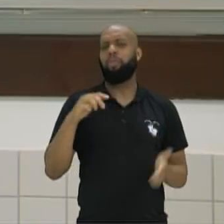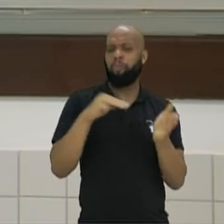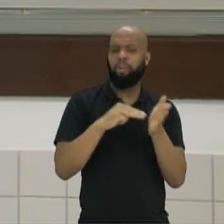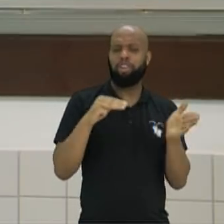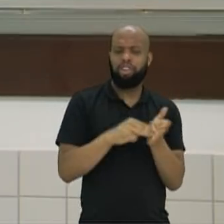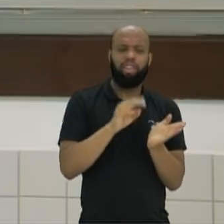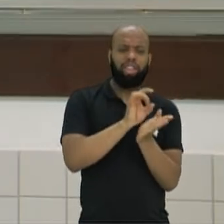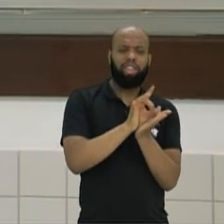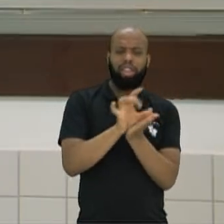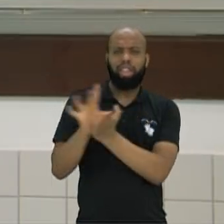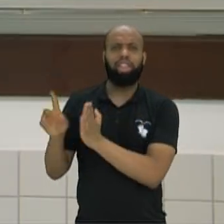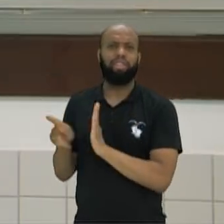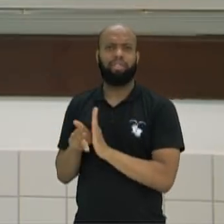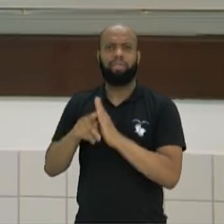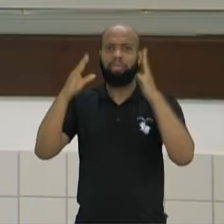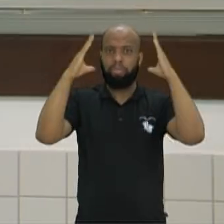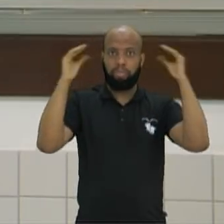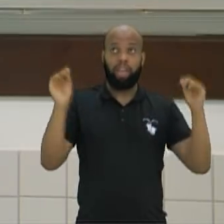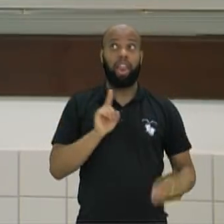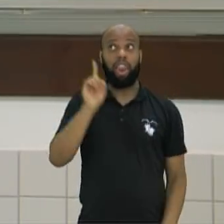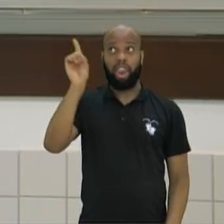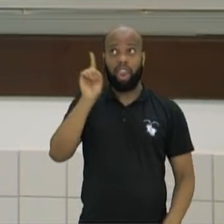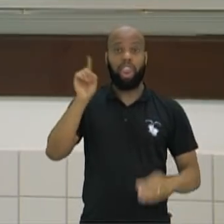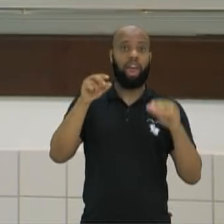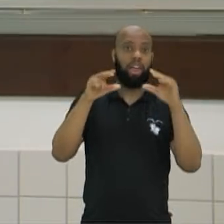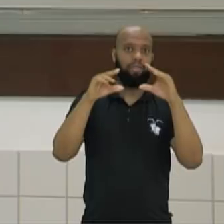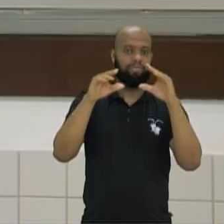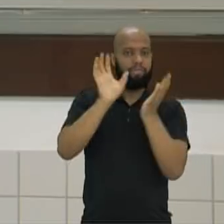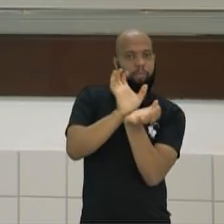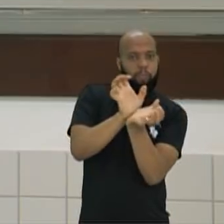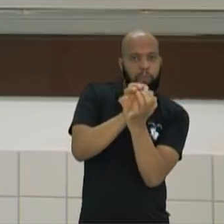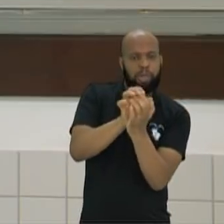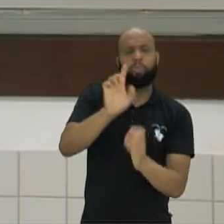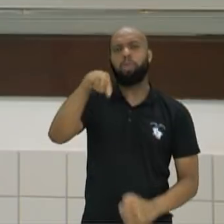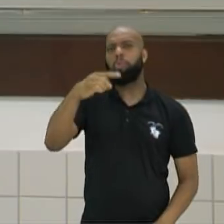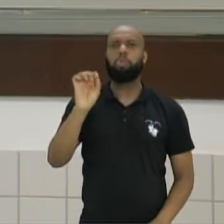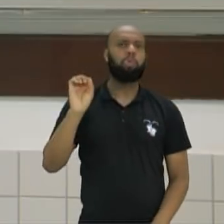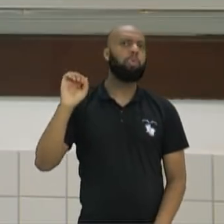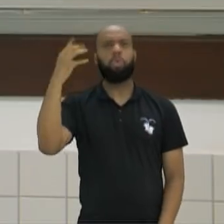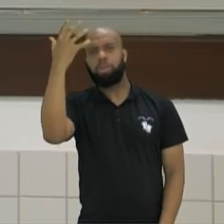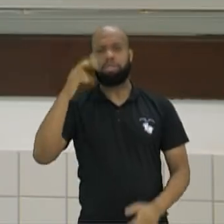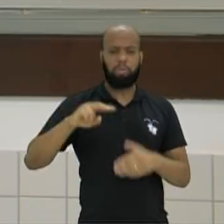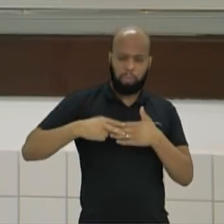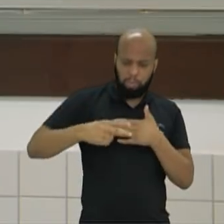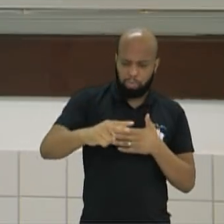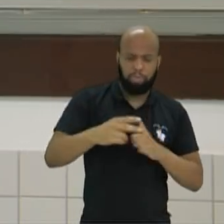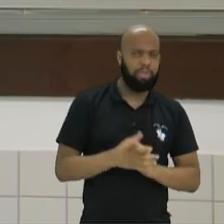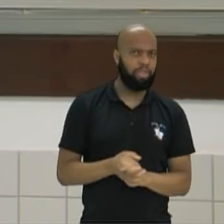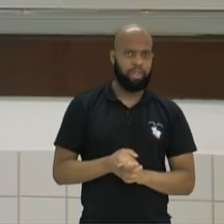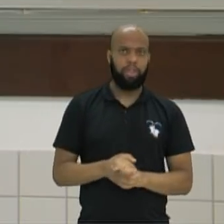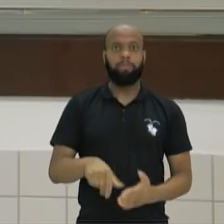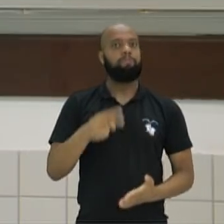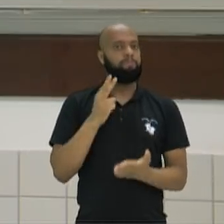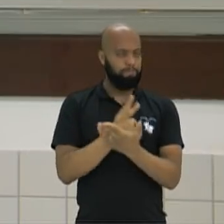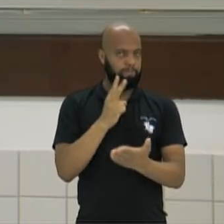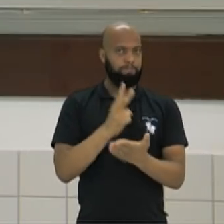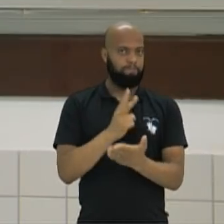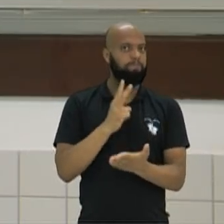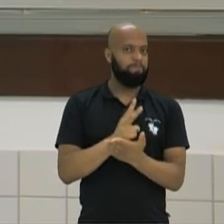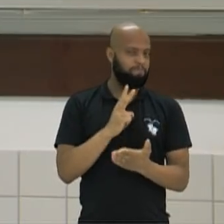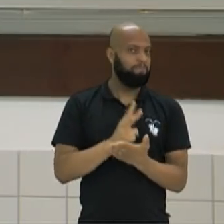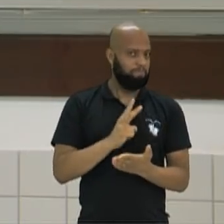da expulsão holandesa em Pernambuco e depois as consequências, né? Para onde vão? Ah, não vai parar por aí, né? A epopeia, como diz o outro, né? A grande